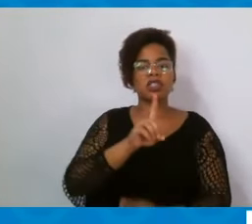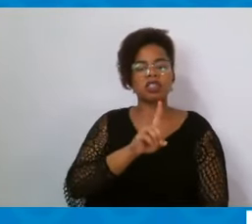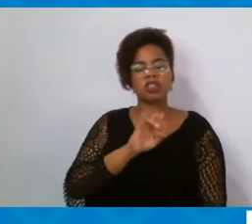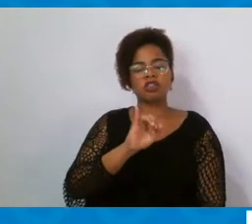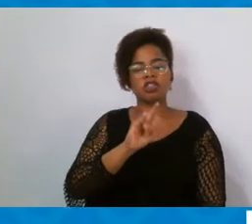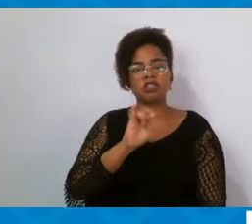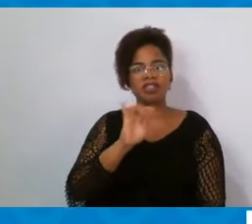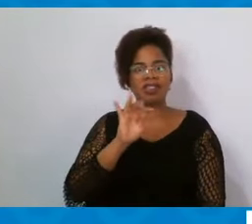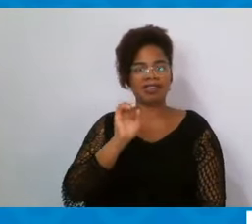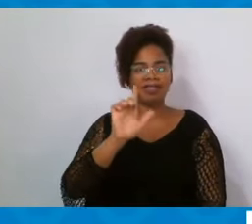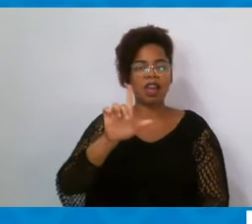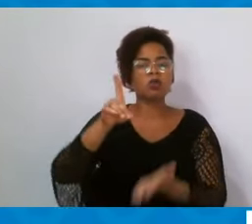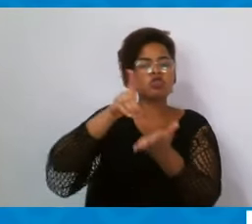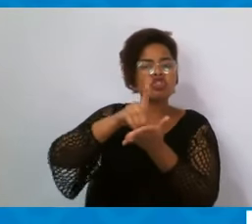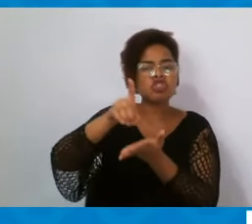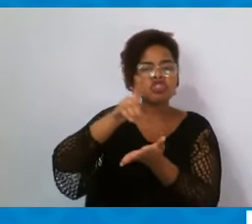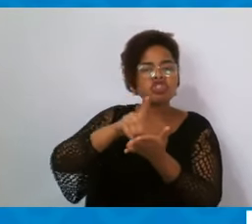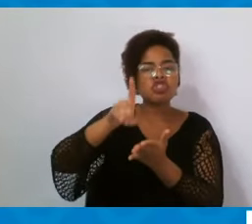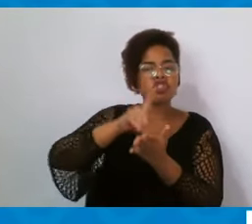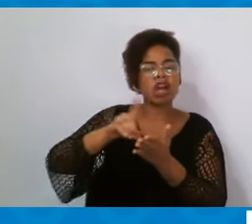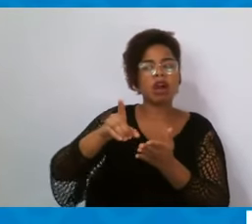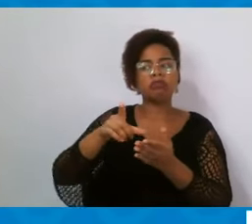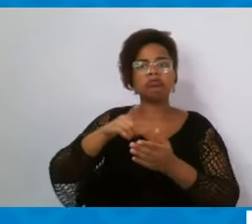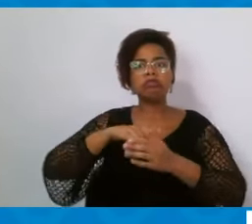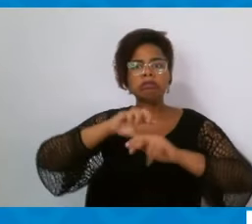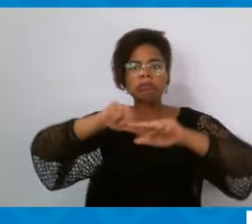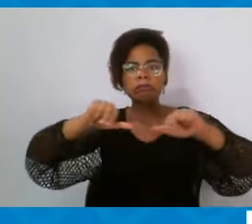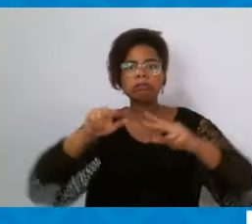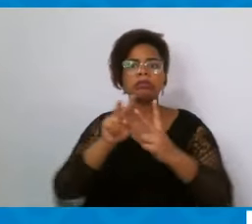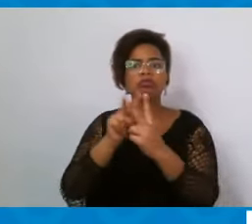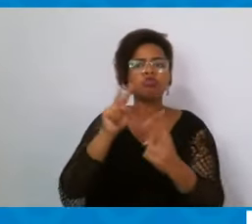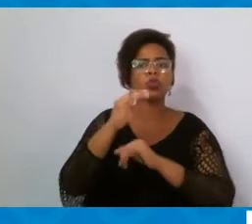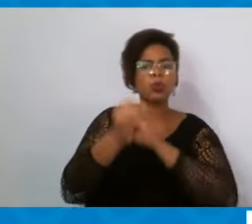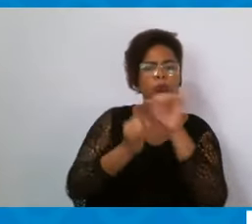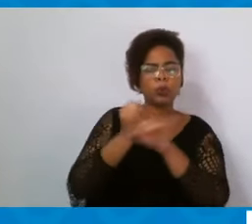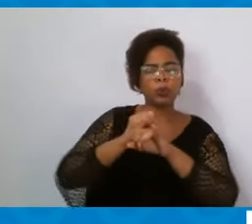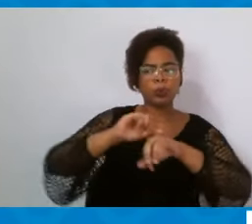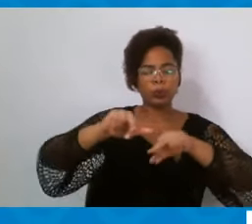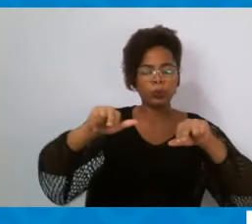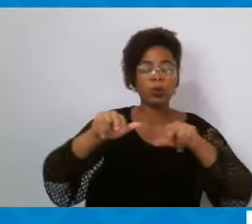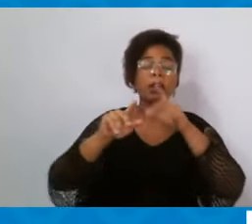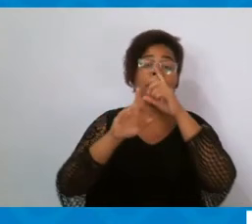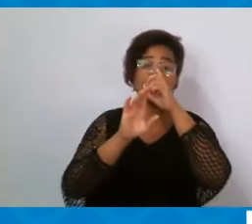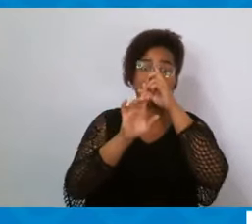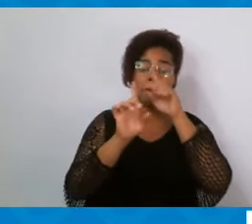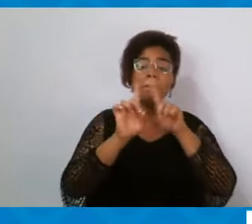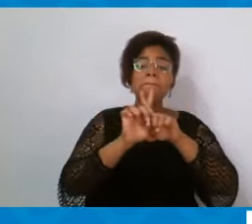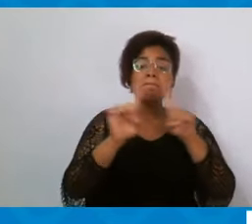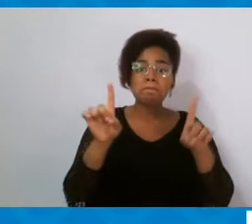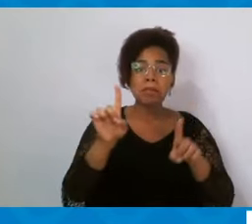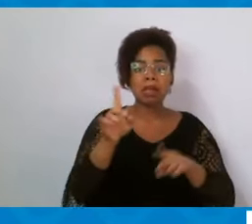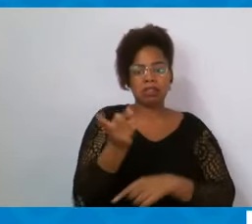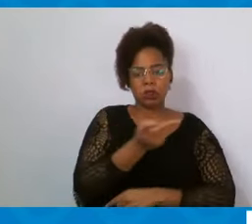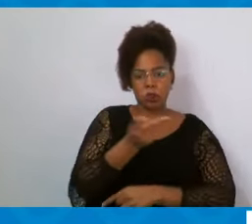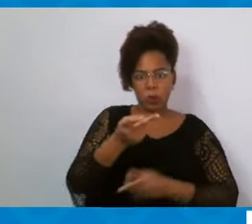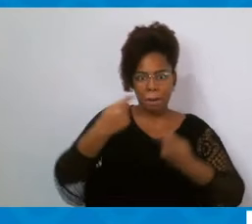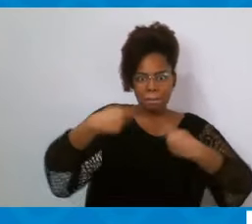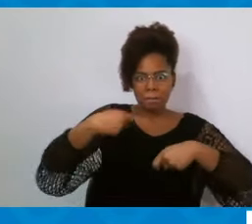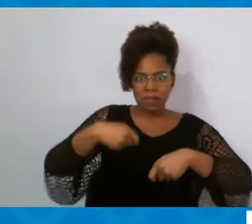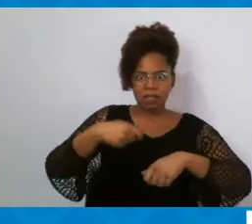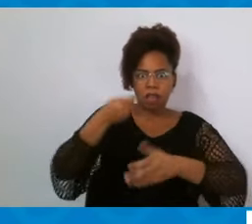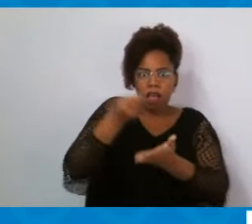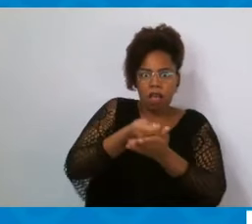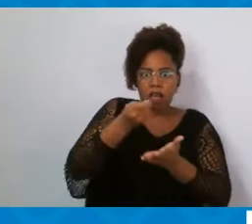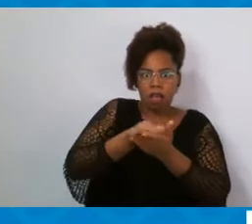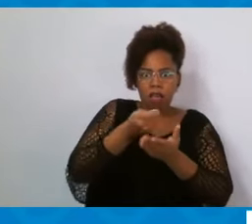que eu falava, mas eles não são necessários para incentivar esses projetos criativos que constroem